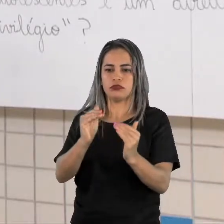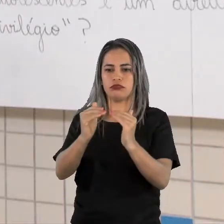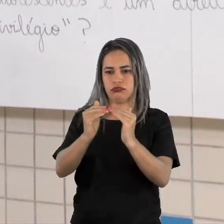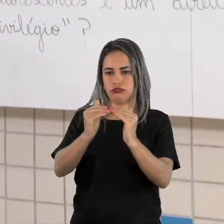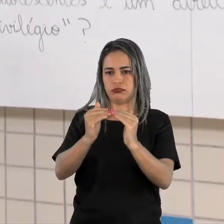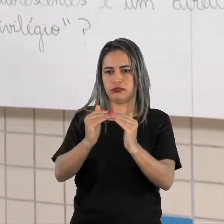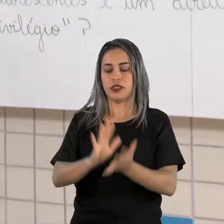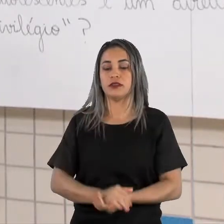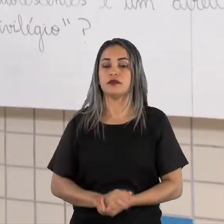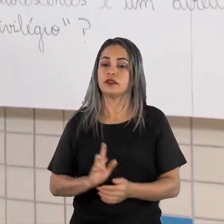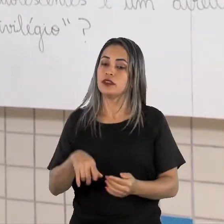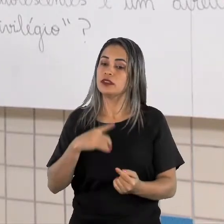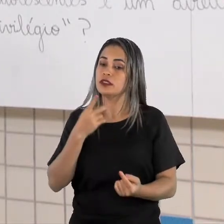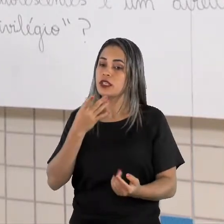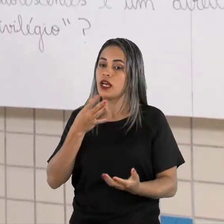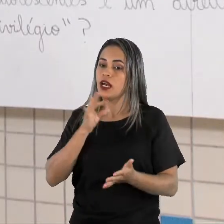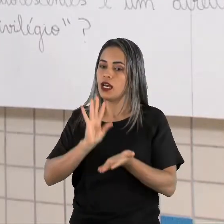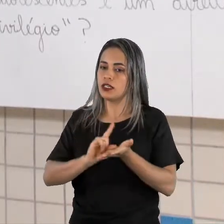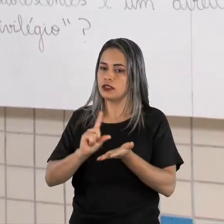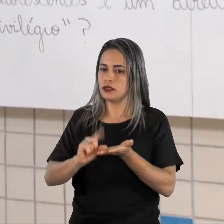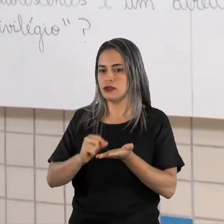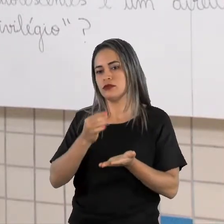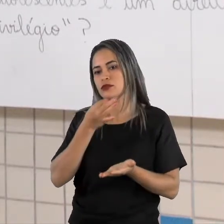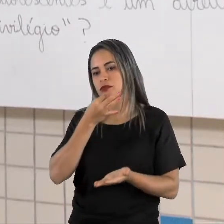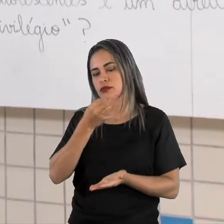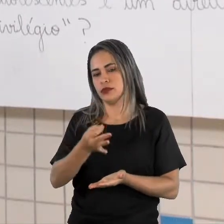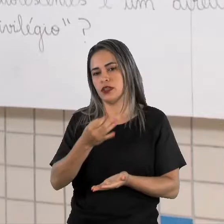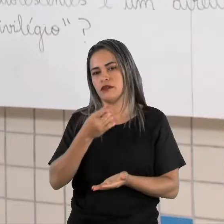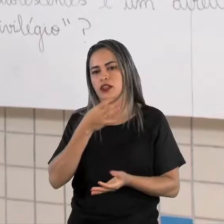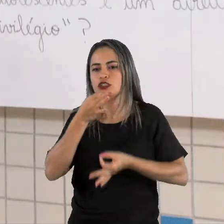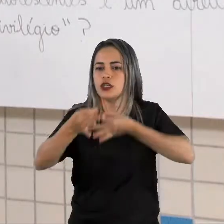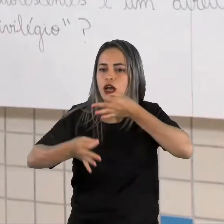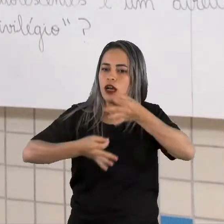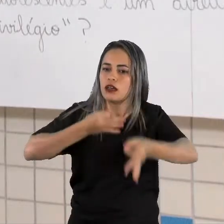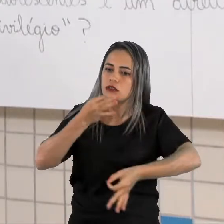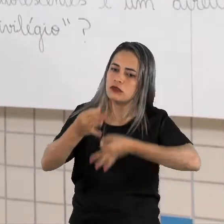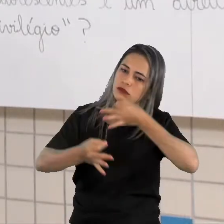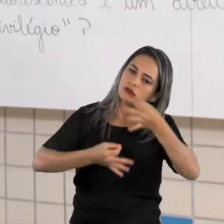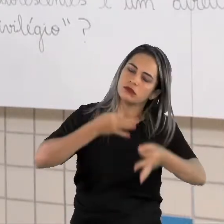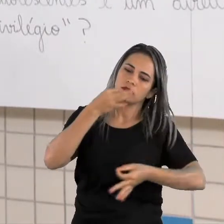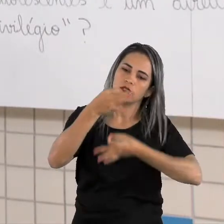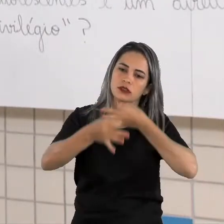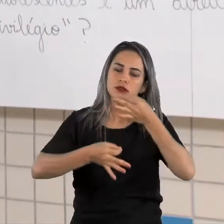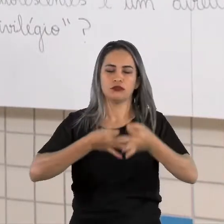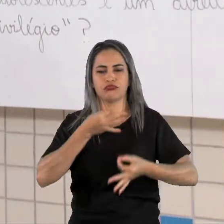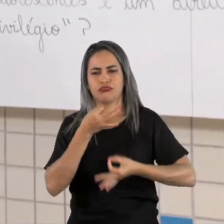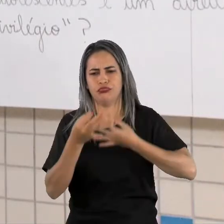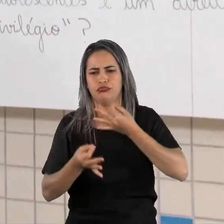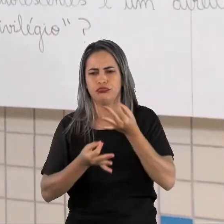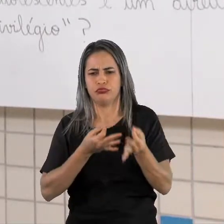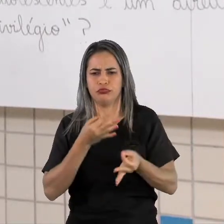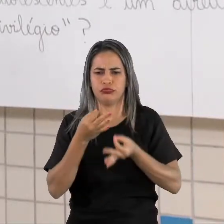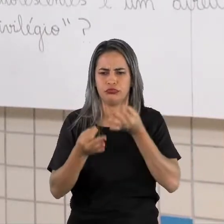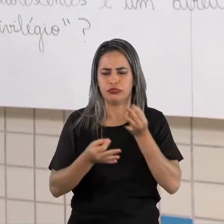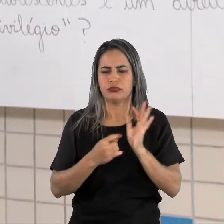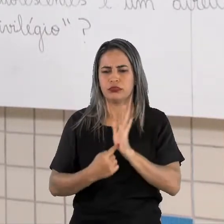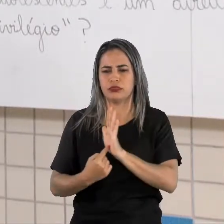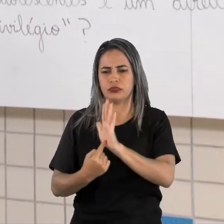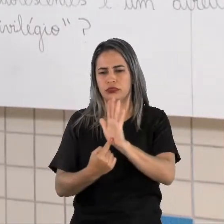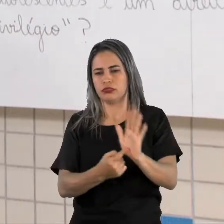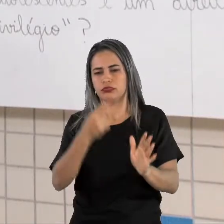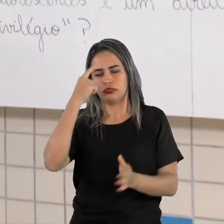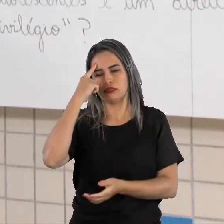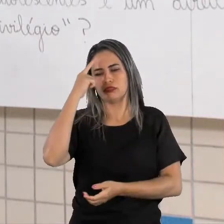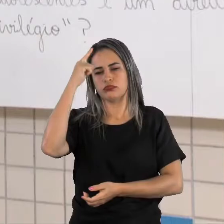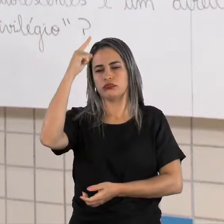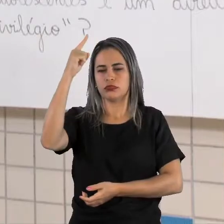artigo de opinião, ele faz isso aí, ele trabalha com argumentos, né? Esse argumento, ele vai apresentar tanto uma ideia,